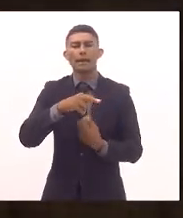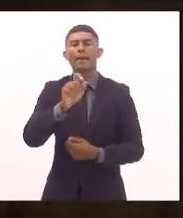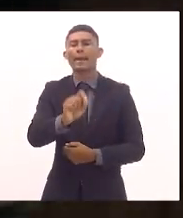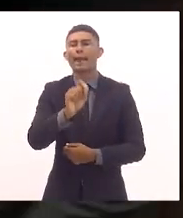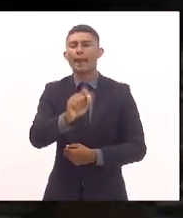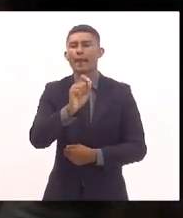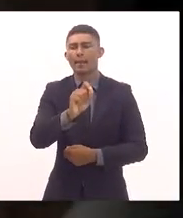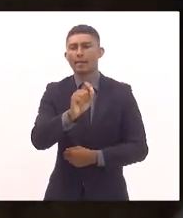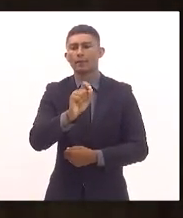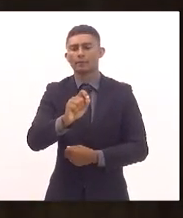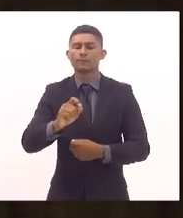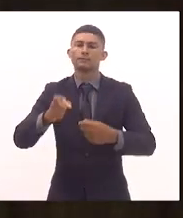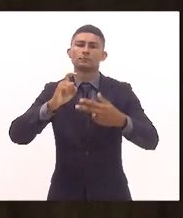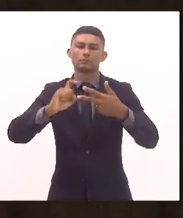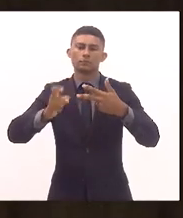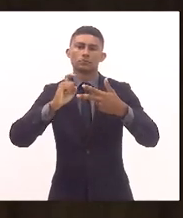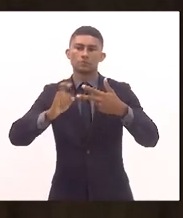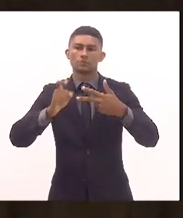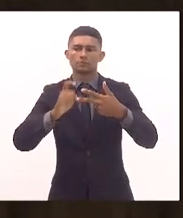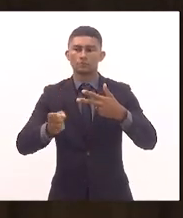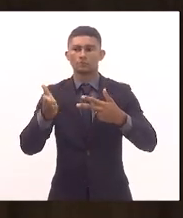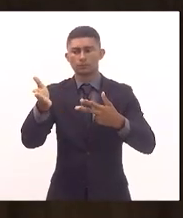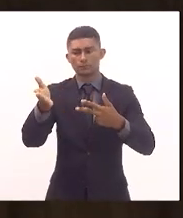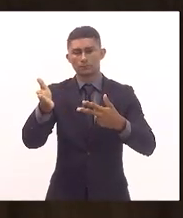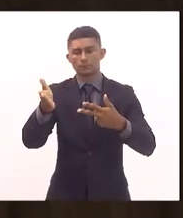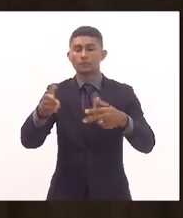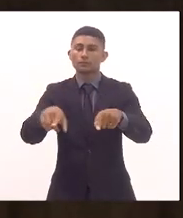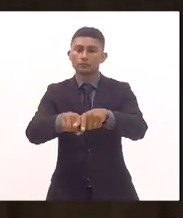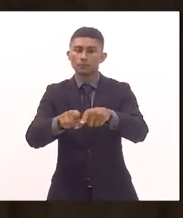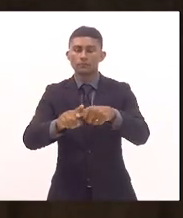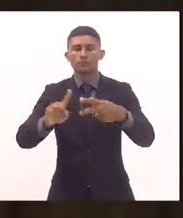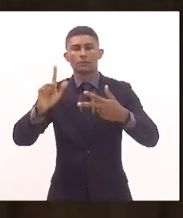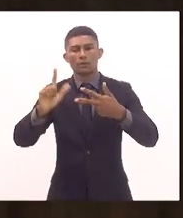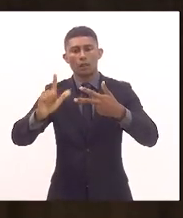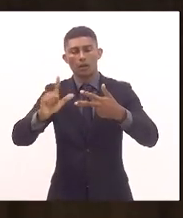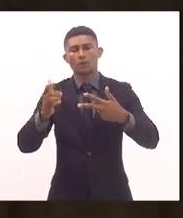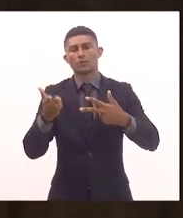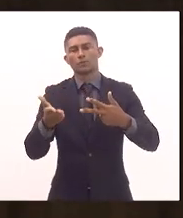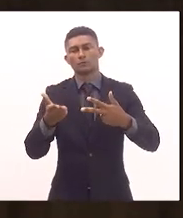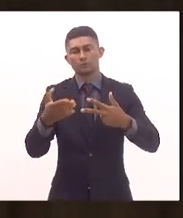do poder executivo e do poder legislativo.